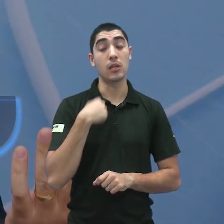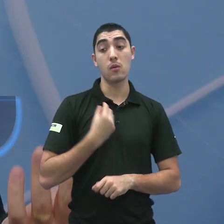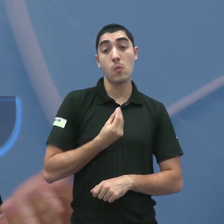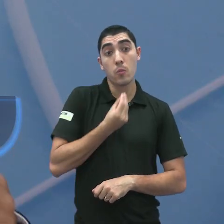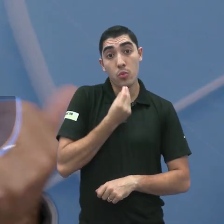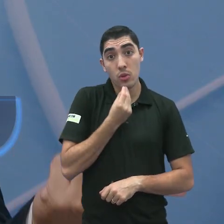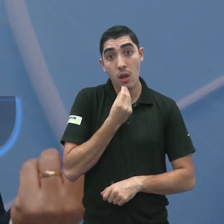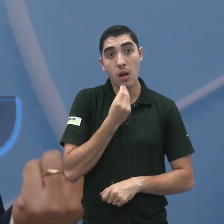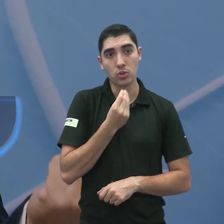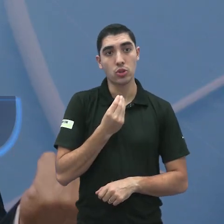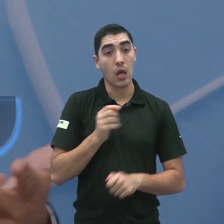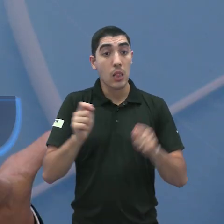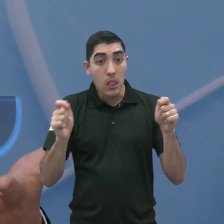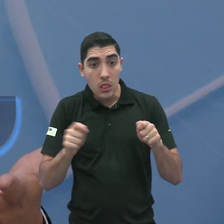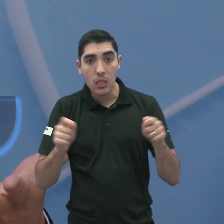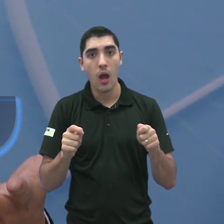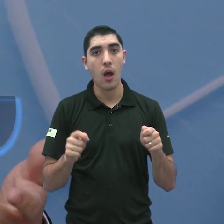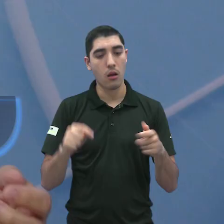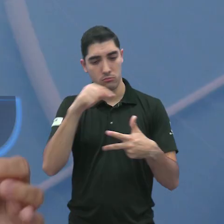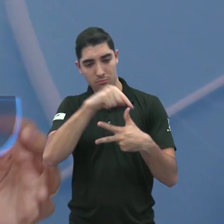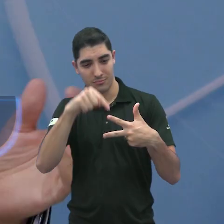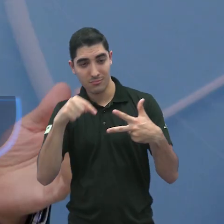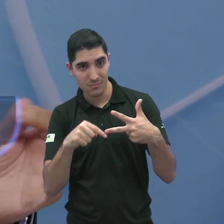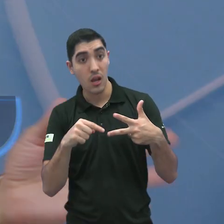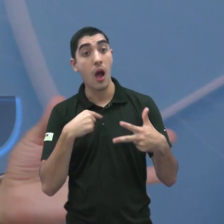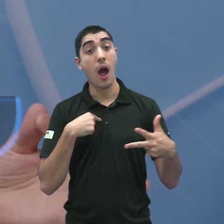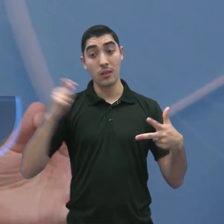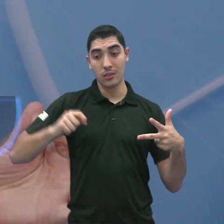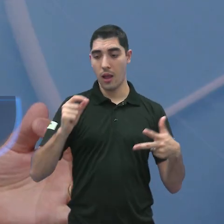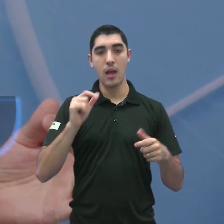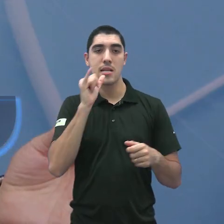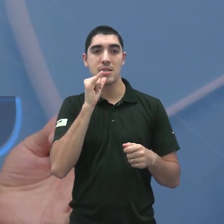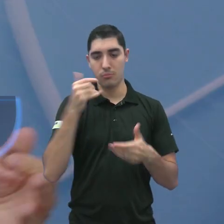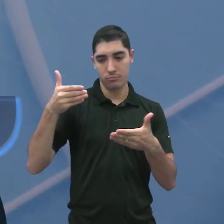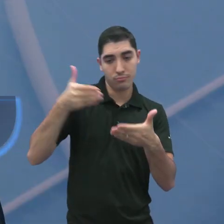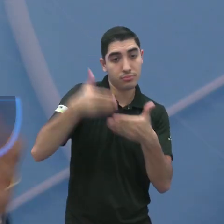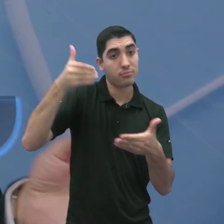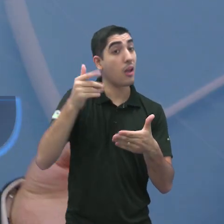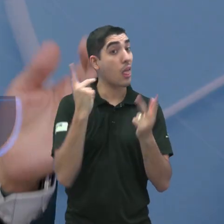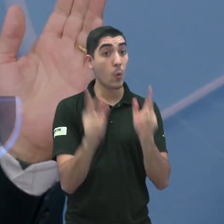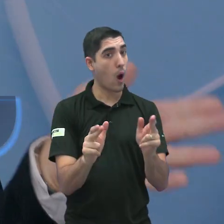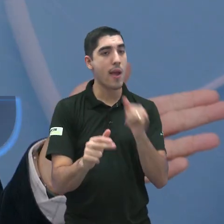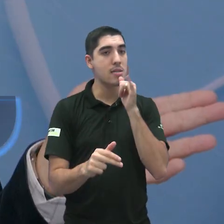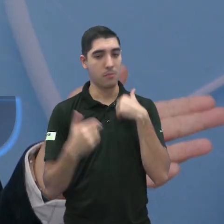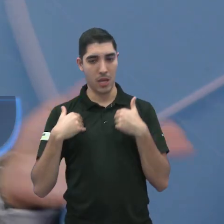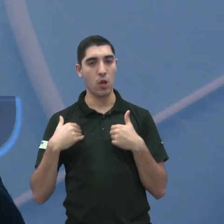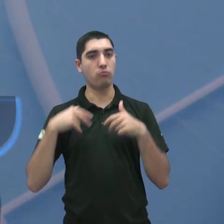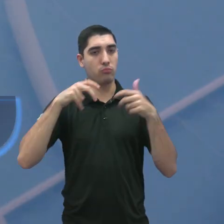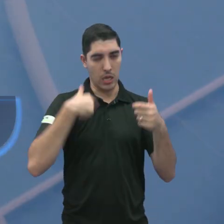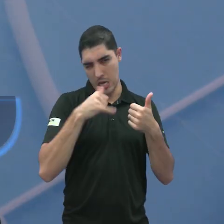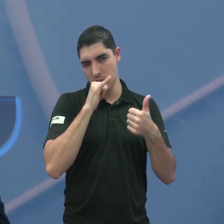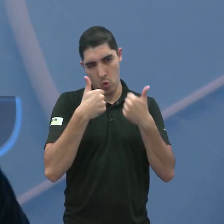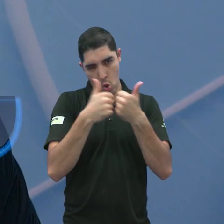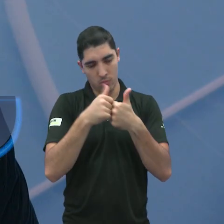possibilidade de utilizar os três modais utilizando a mesma passagem. né? Você tem direito de entrar num ponto e sair